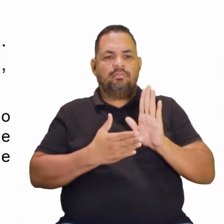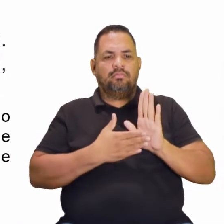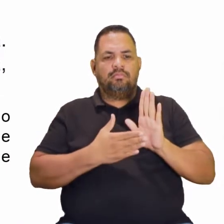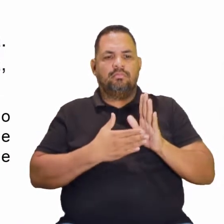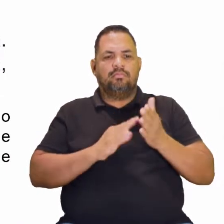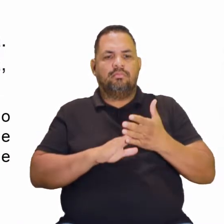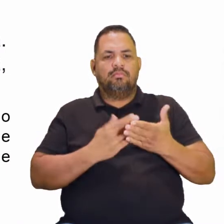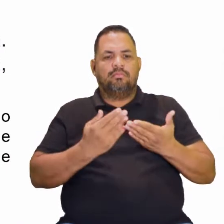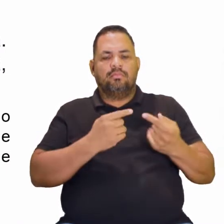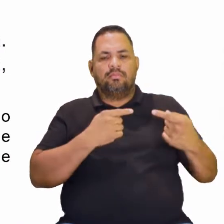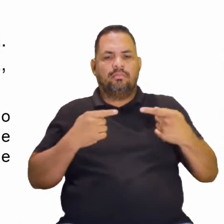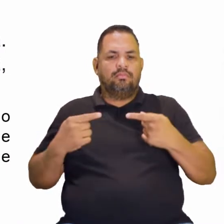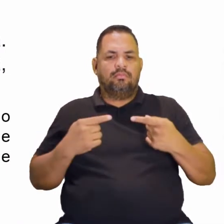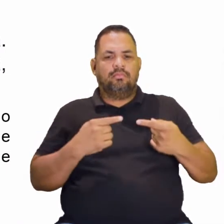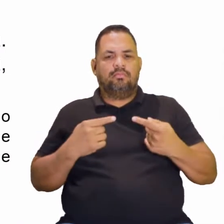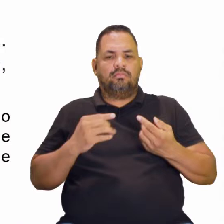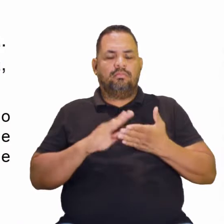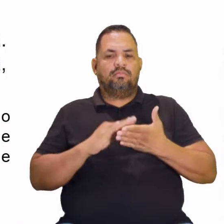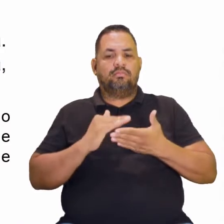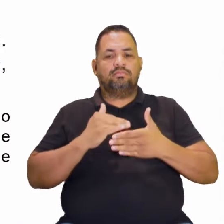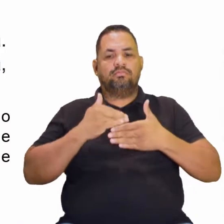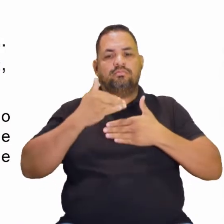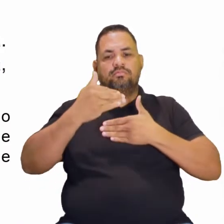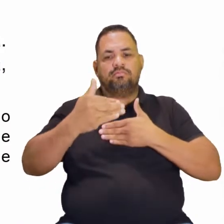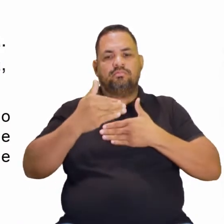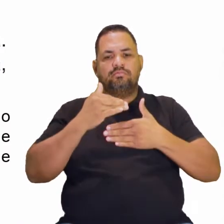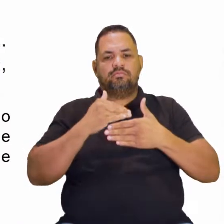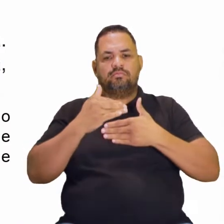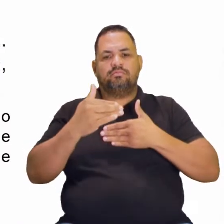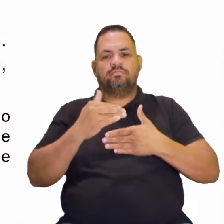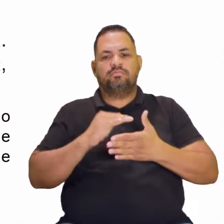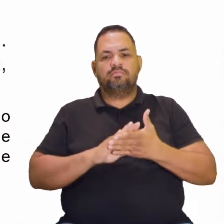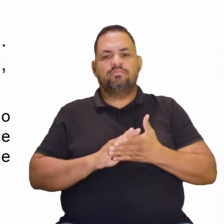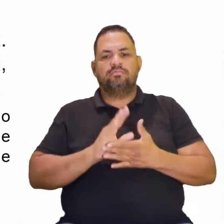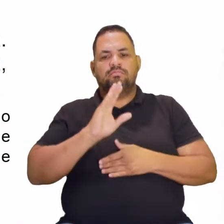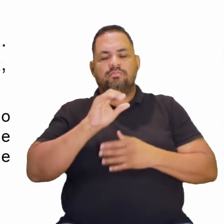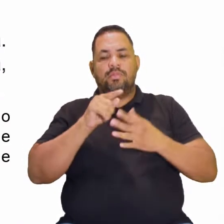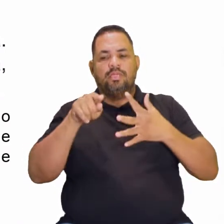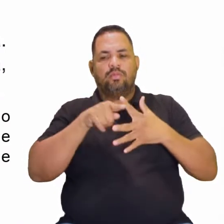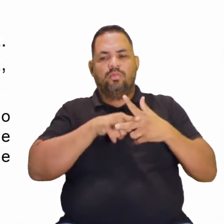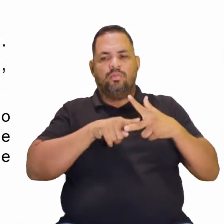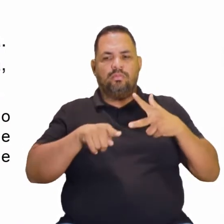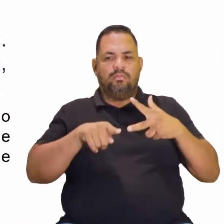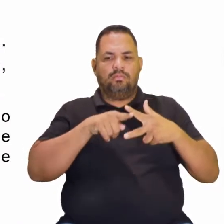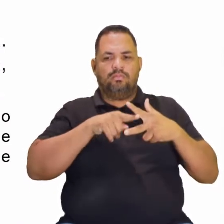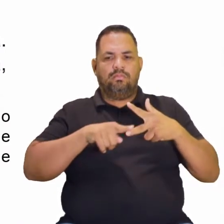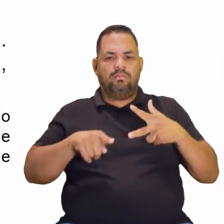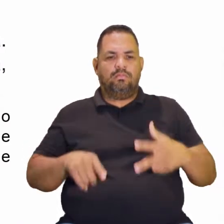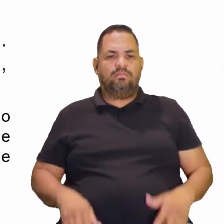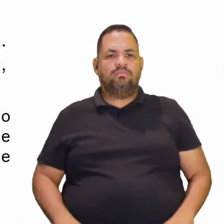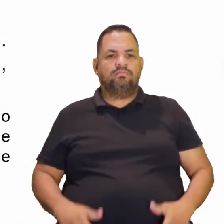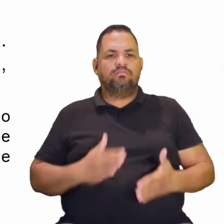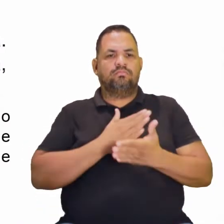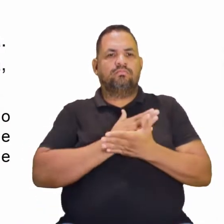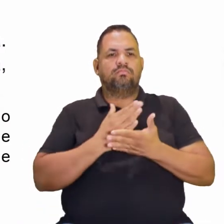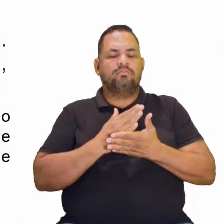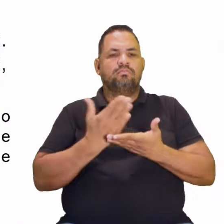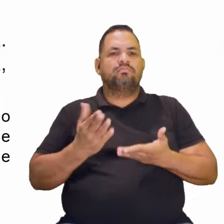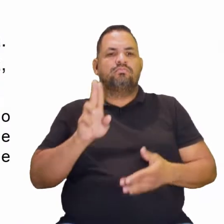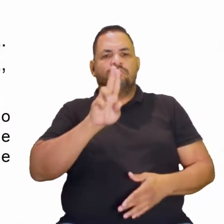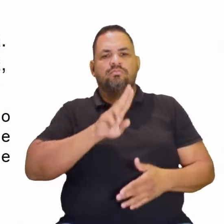evidência, ele passa a relacionar com um plano anguloso. Então, ele começa